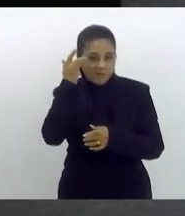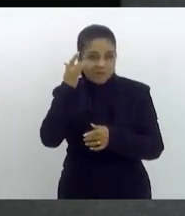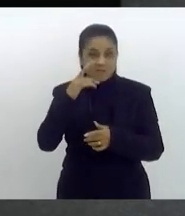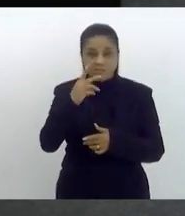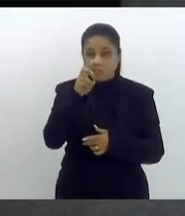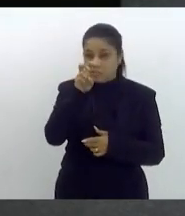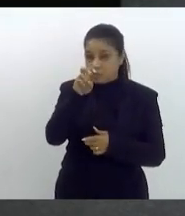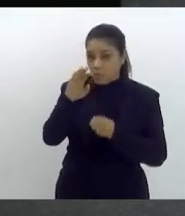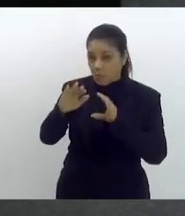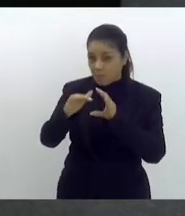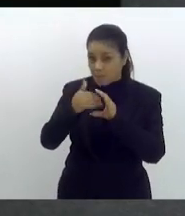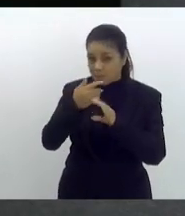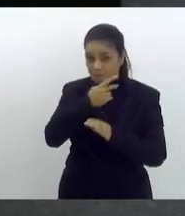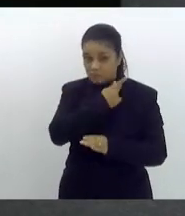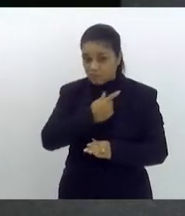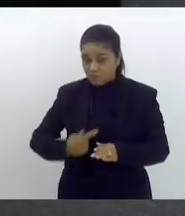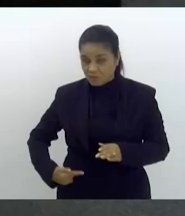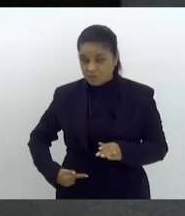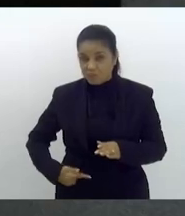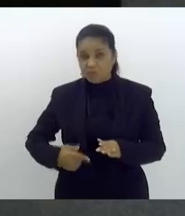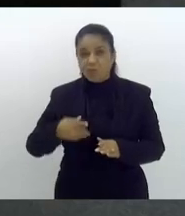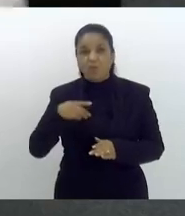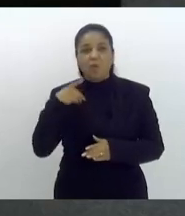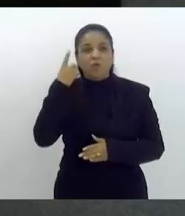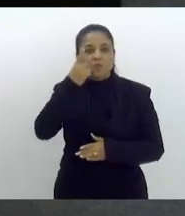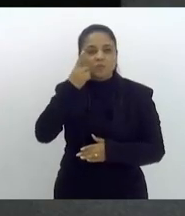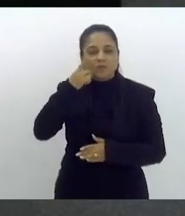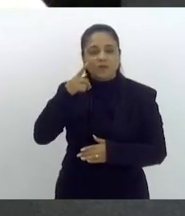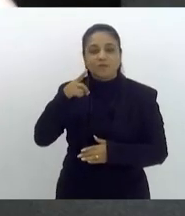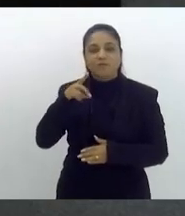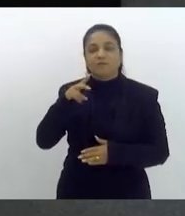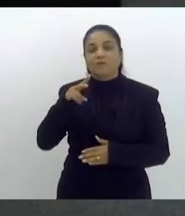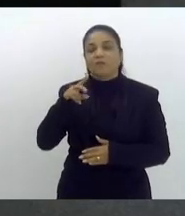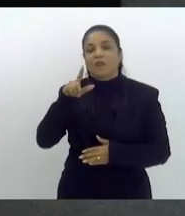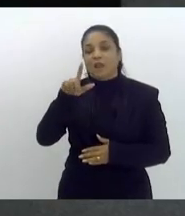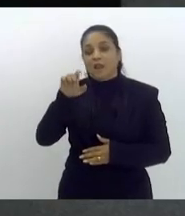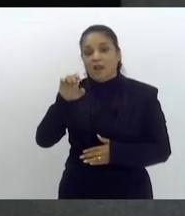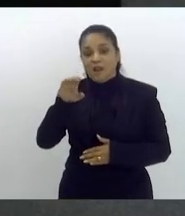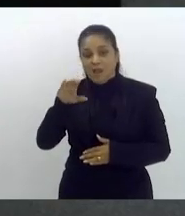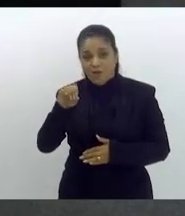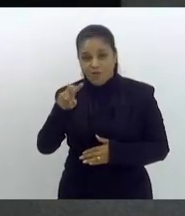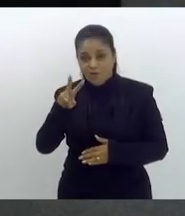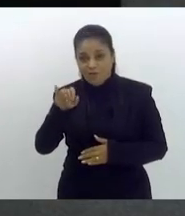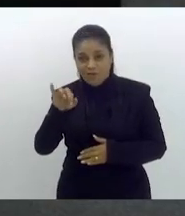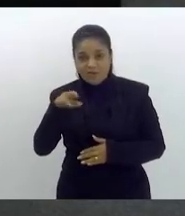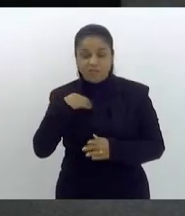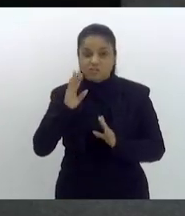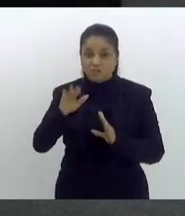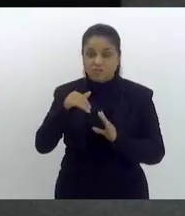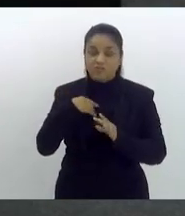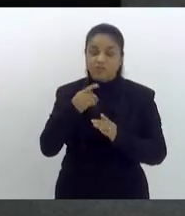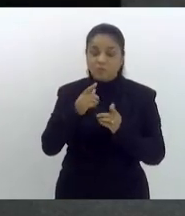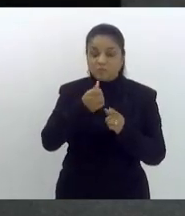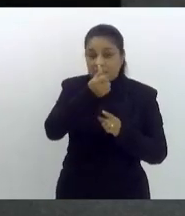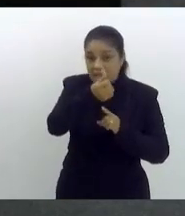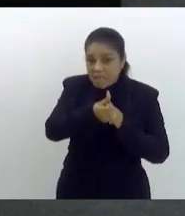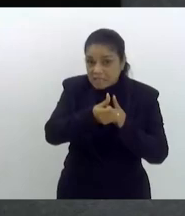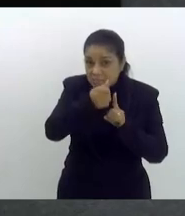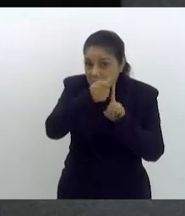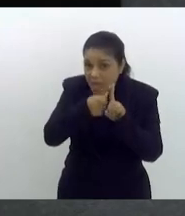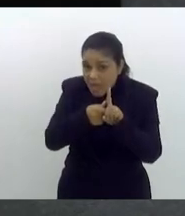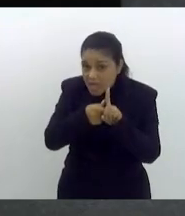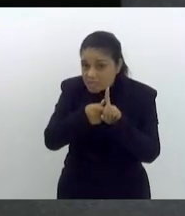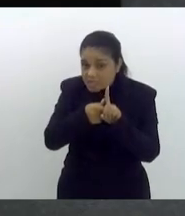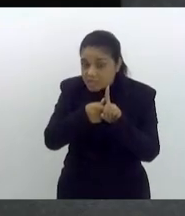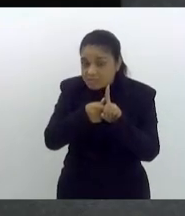teve o primeiro semestre inteiro primeiro você mexe inteiro para apresentar as suas mensagens de interesse e tá apresentando